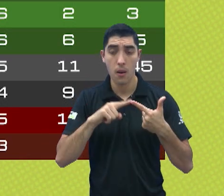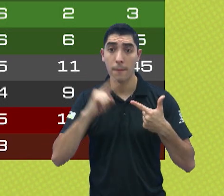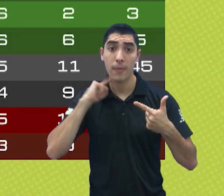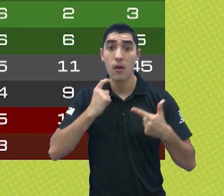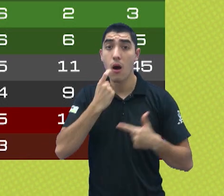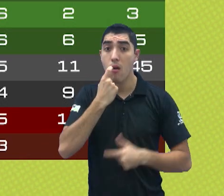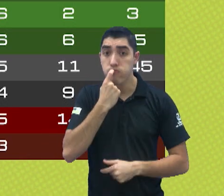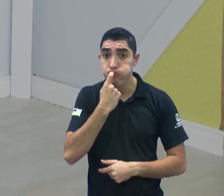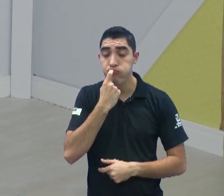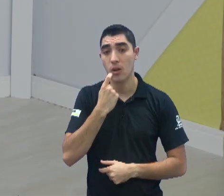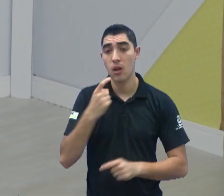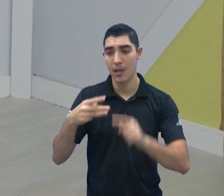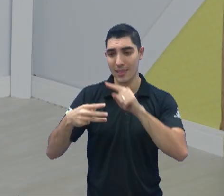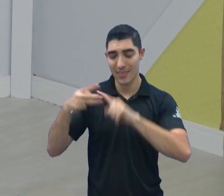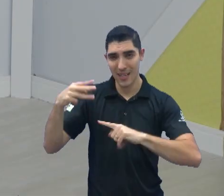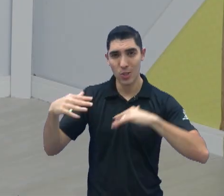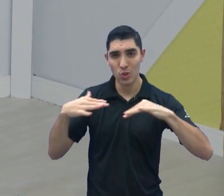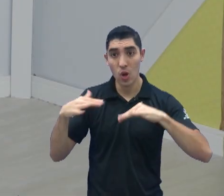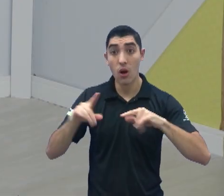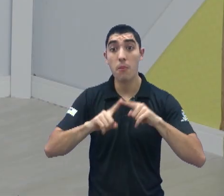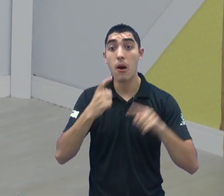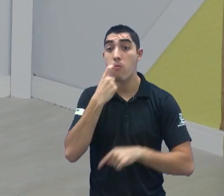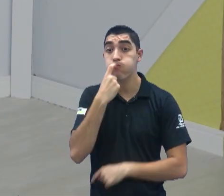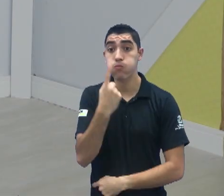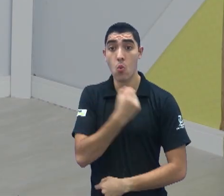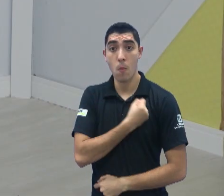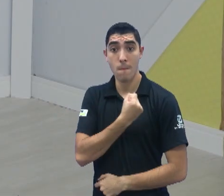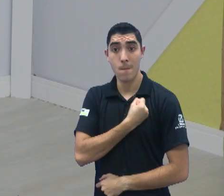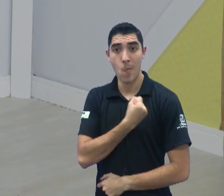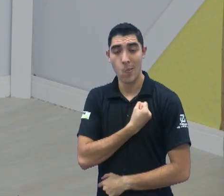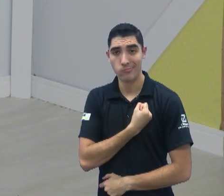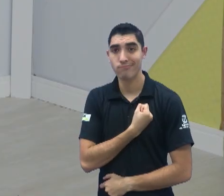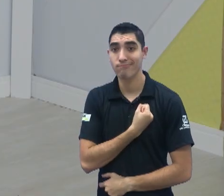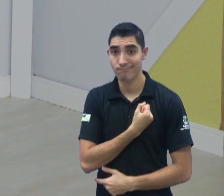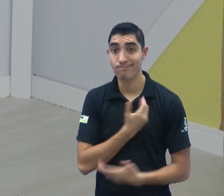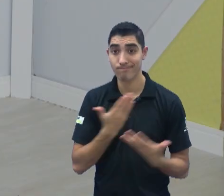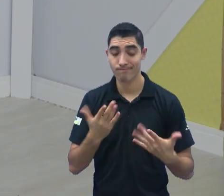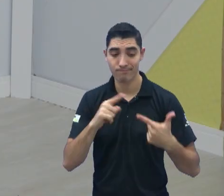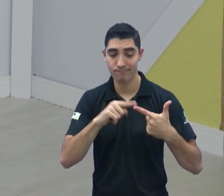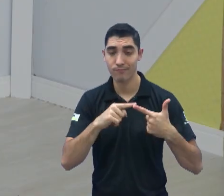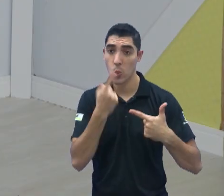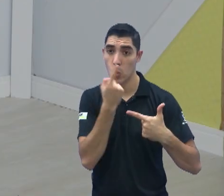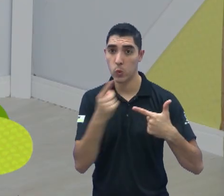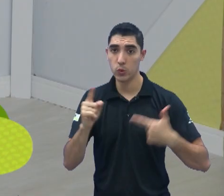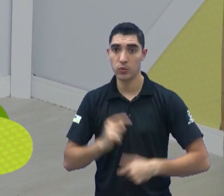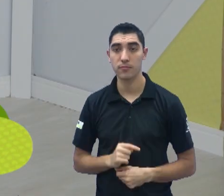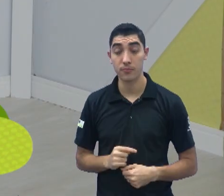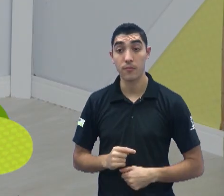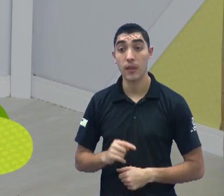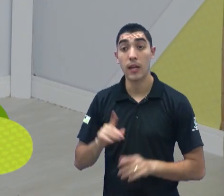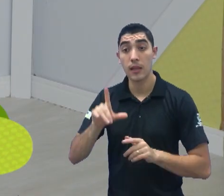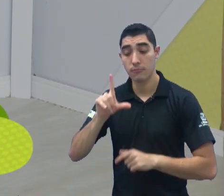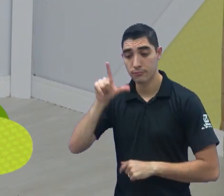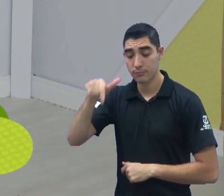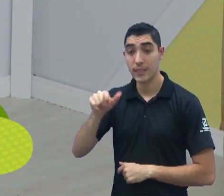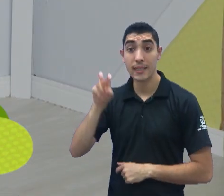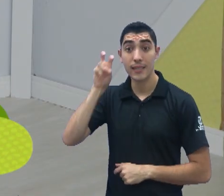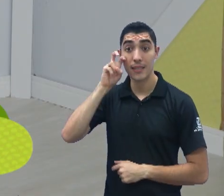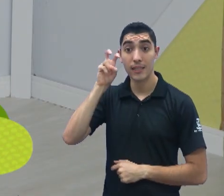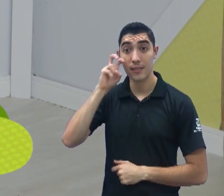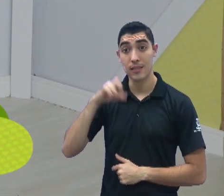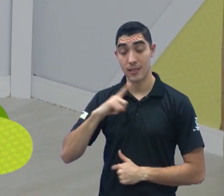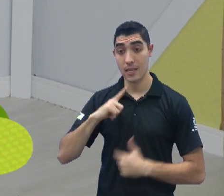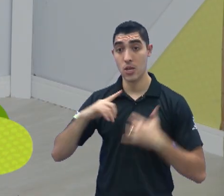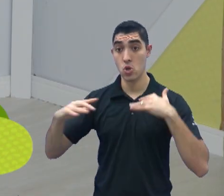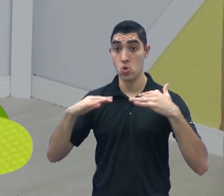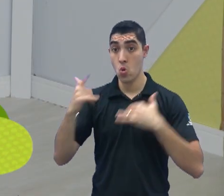3 jogos até aqui, mas, queira ou não, tá lá na lanterna a equipe do Minas. Vamos acompanhar, porque na próxima quinta-feira tem outro confronto direto